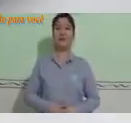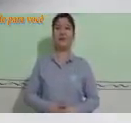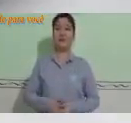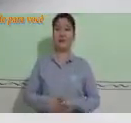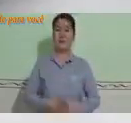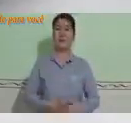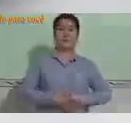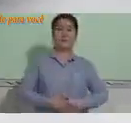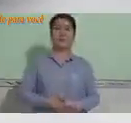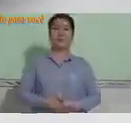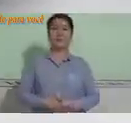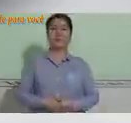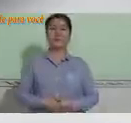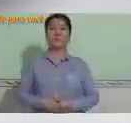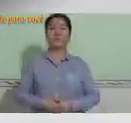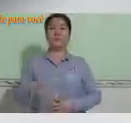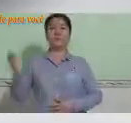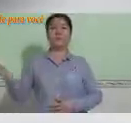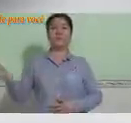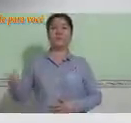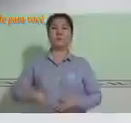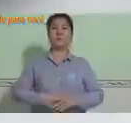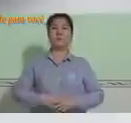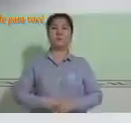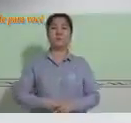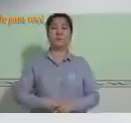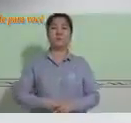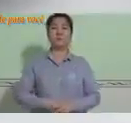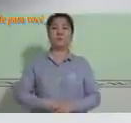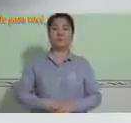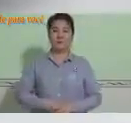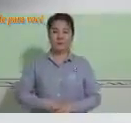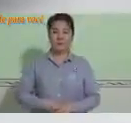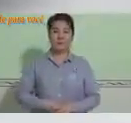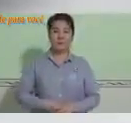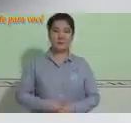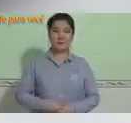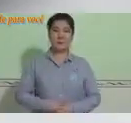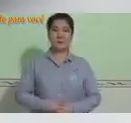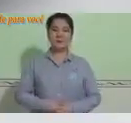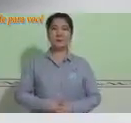guerra delon e atenciosamente é uma no após a última menstruação vírgula na menopausa